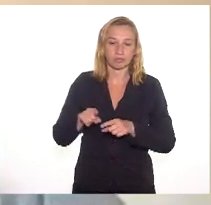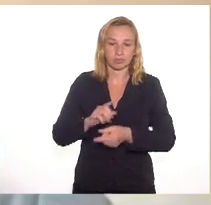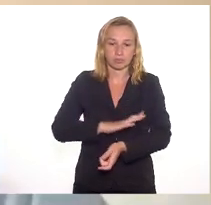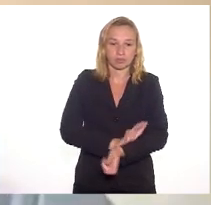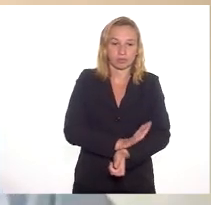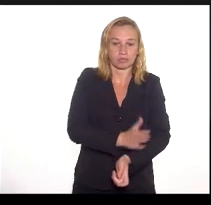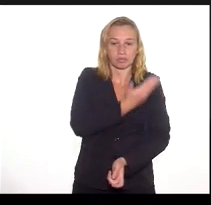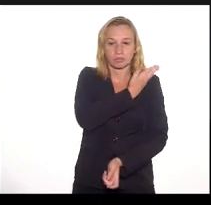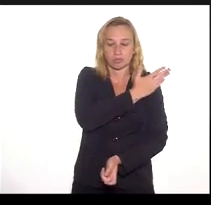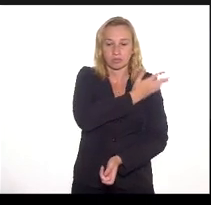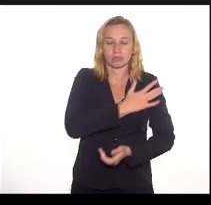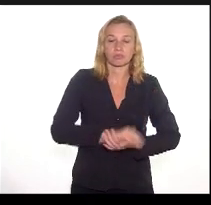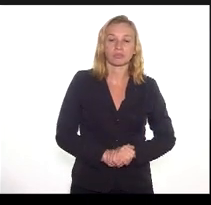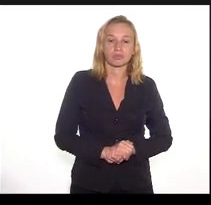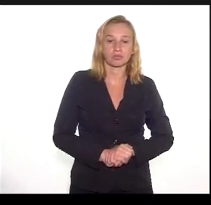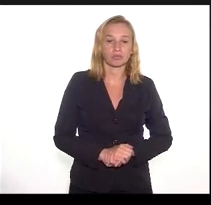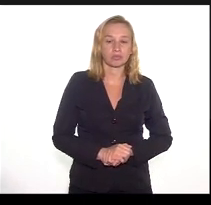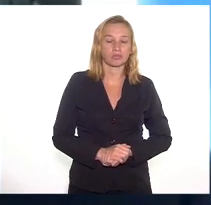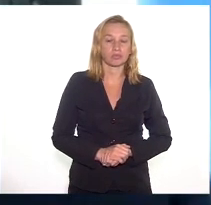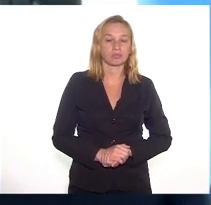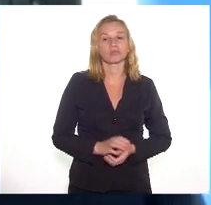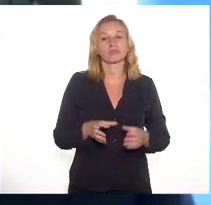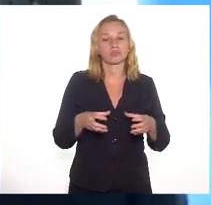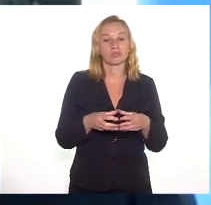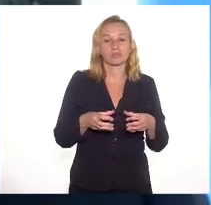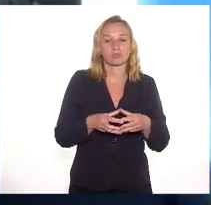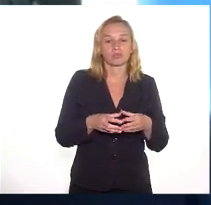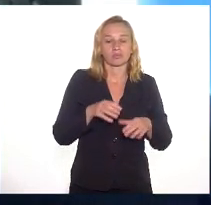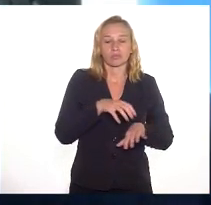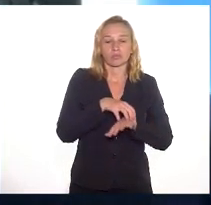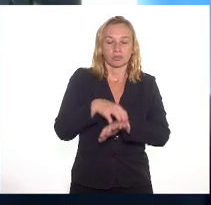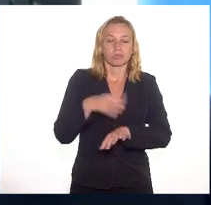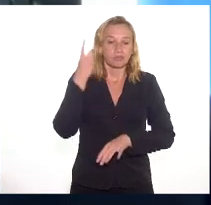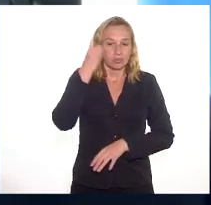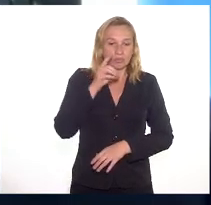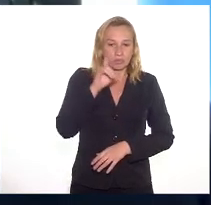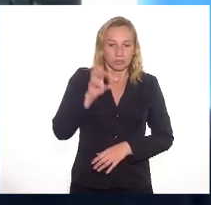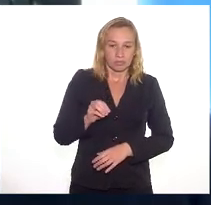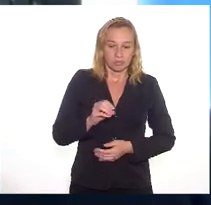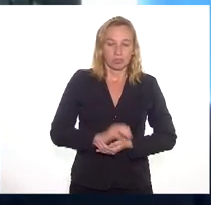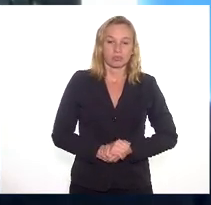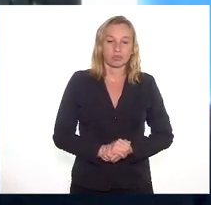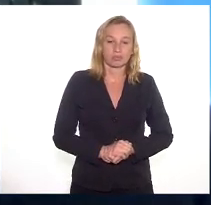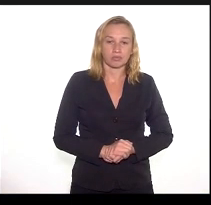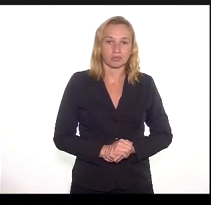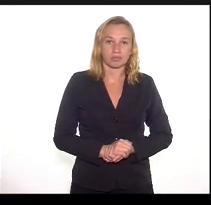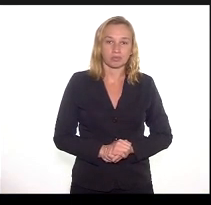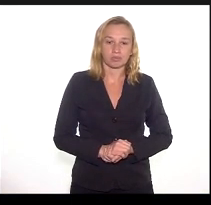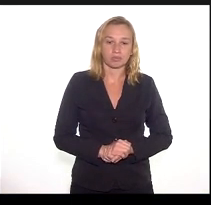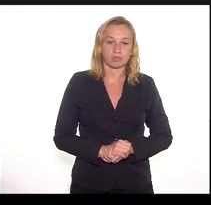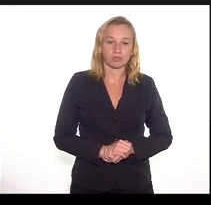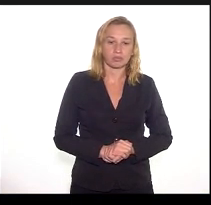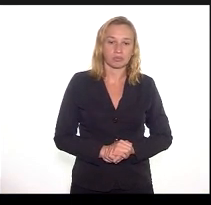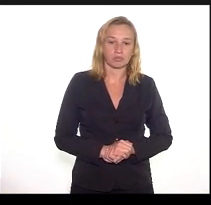Discriminações. Pela Comissão de Transporte, deputado Dionísio Lins.